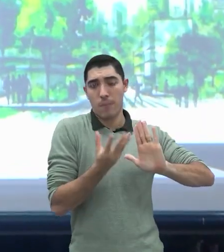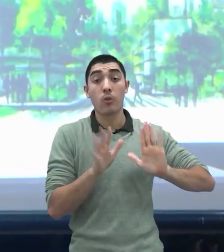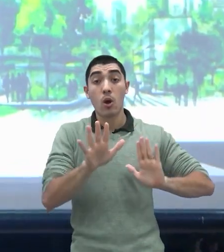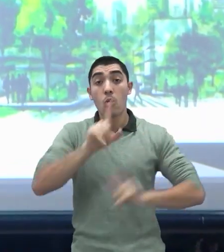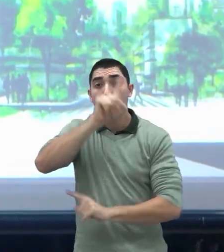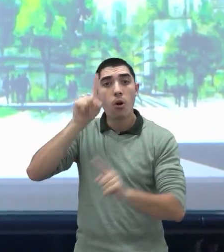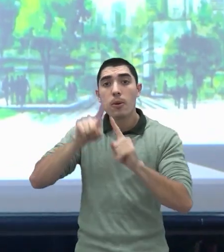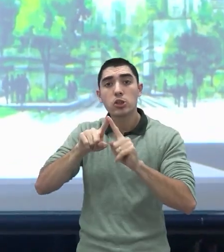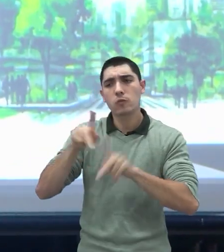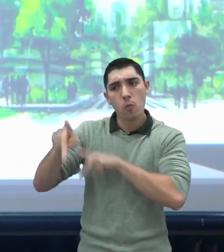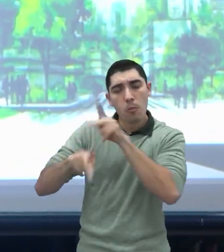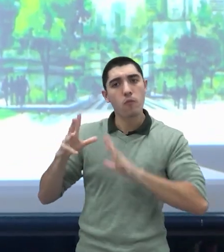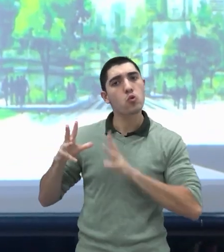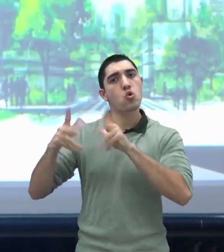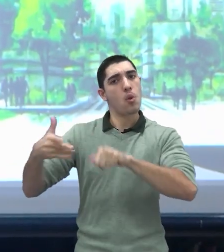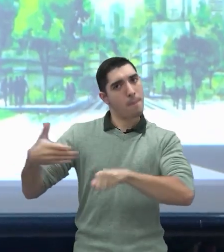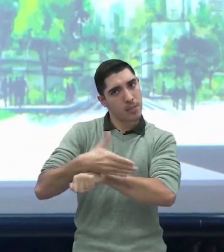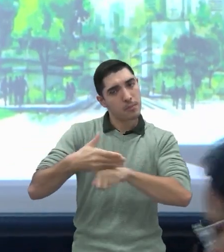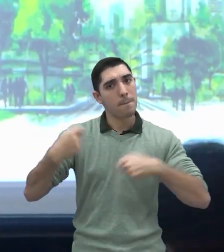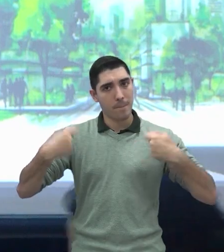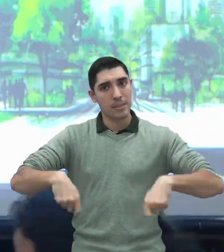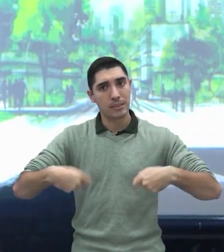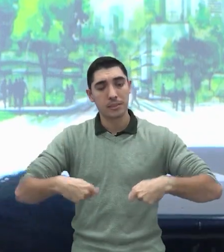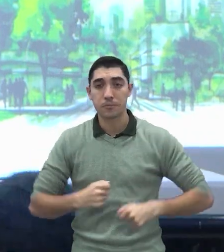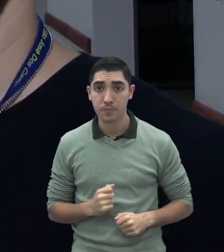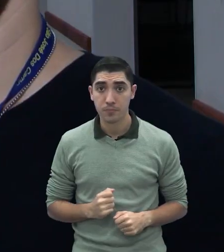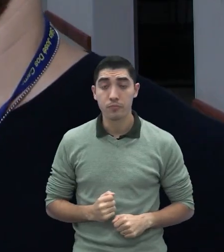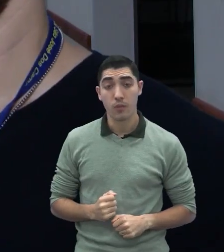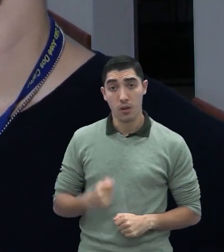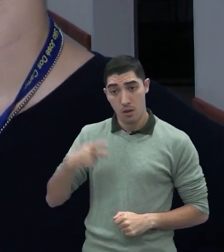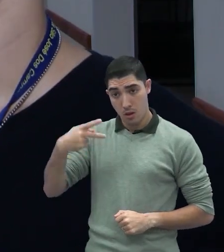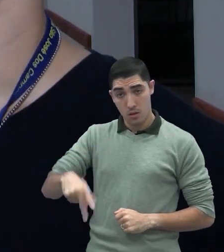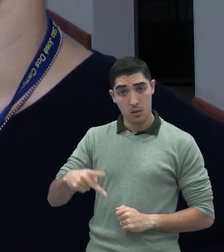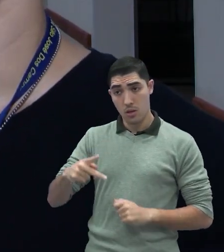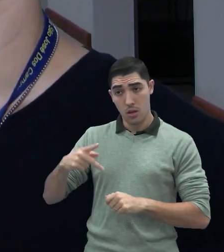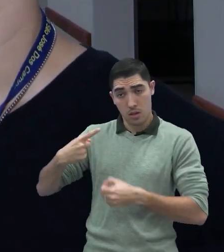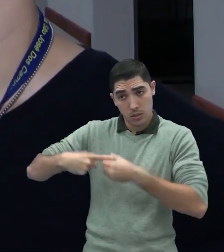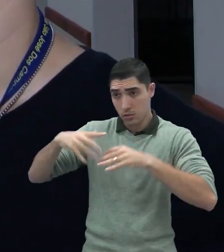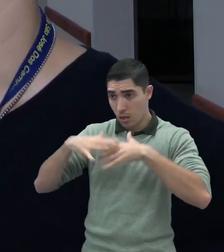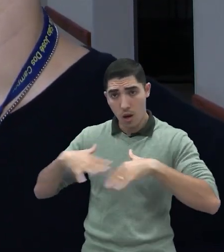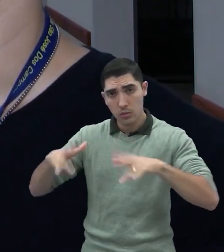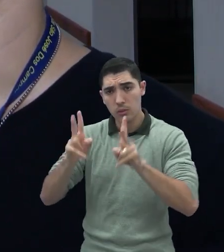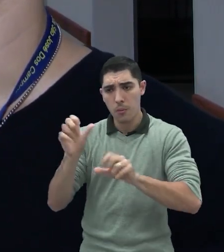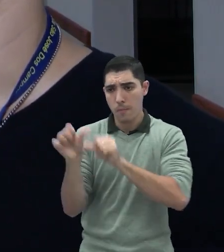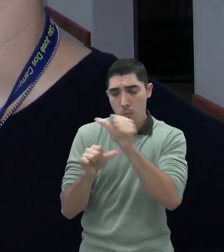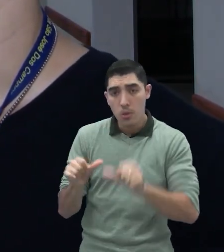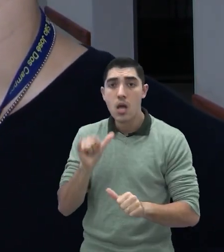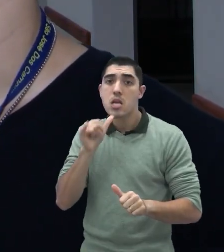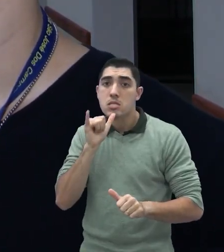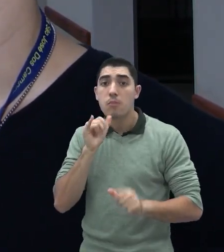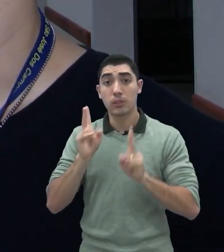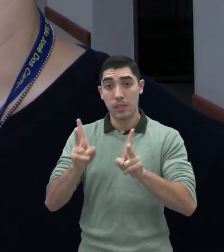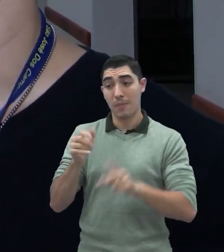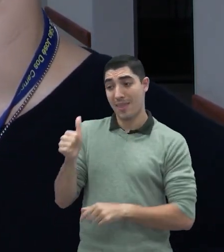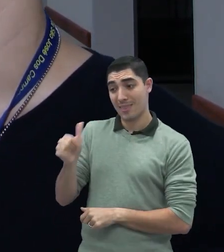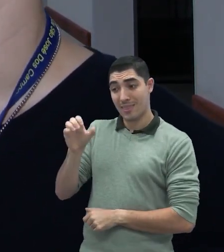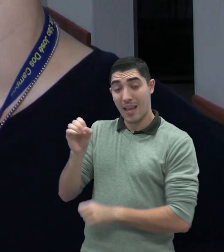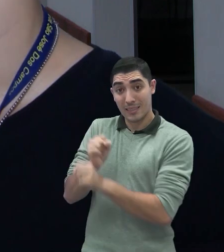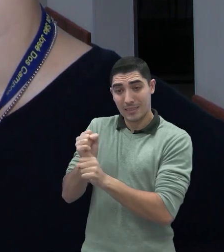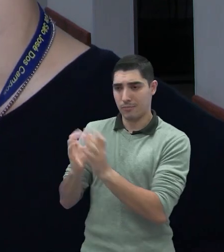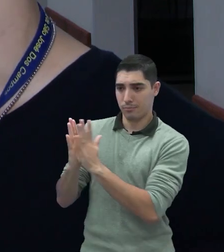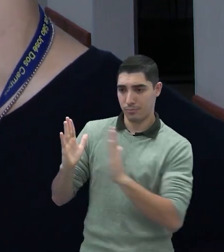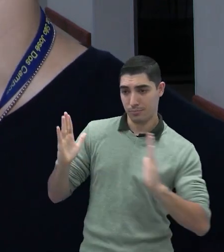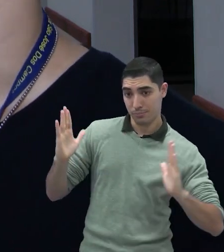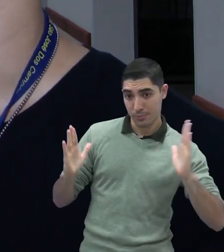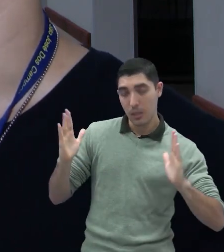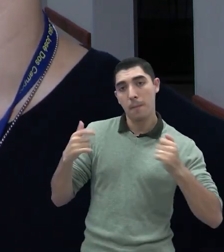objetivo é garantir a participação popular no processo. O município é muito dinâmico, né? A gente tem um plano diretor que precisa ser revisto a cada 10